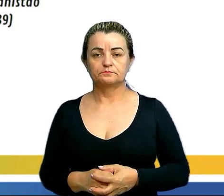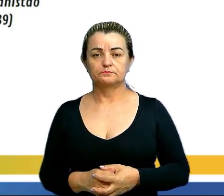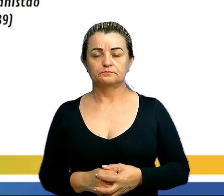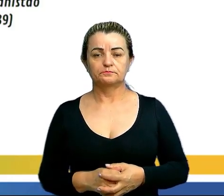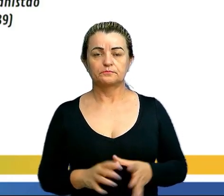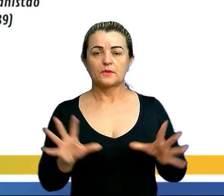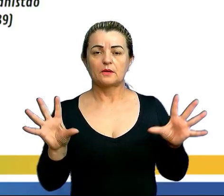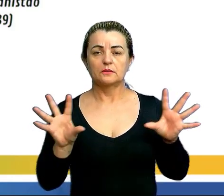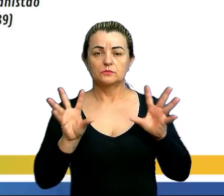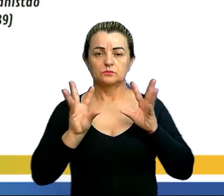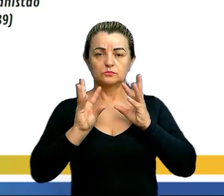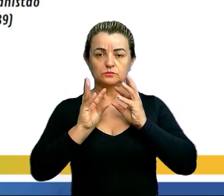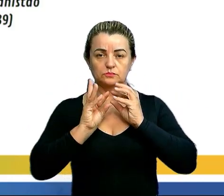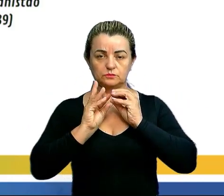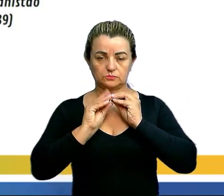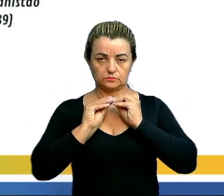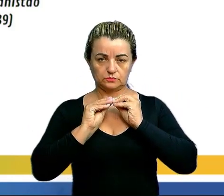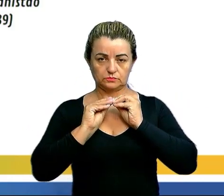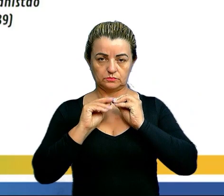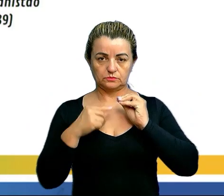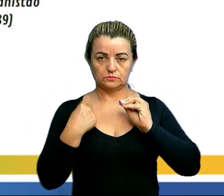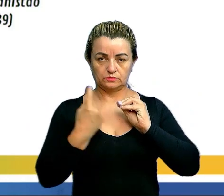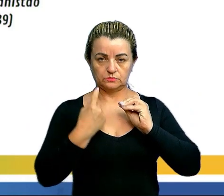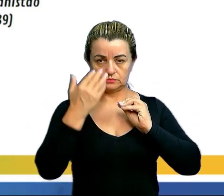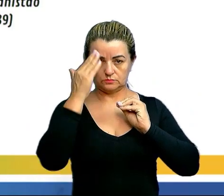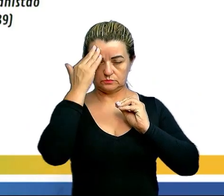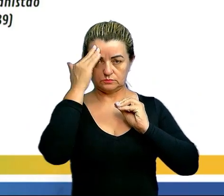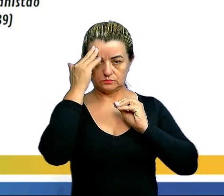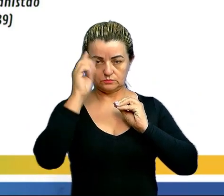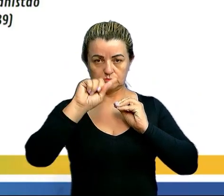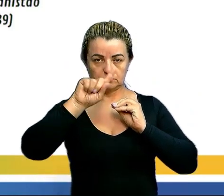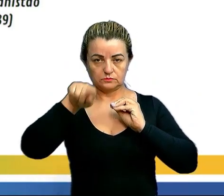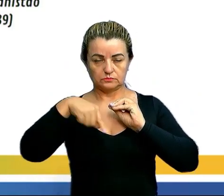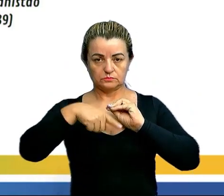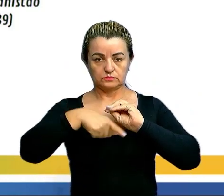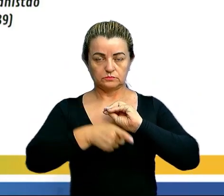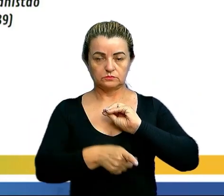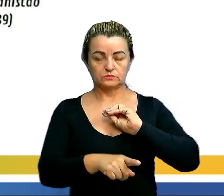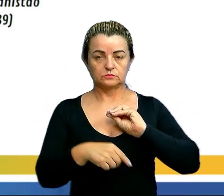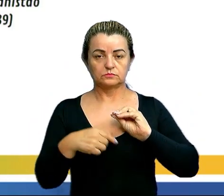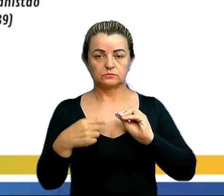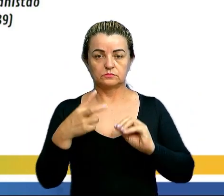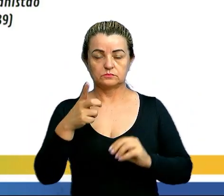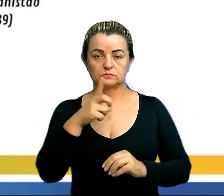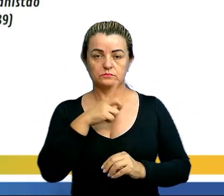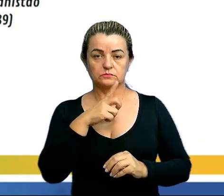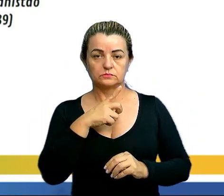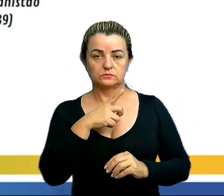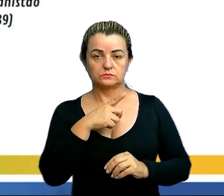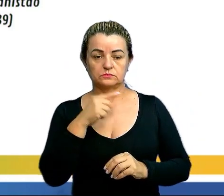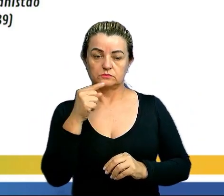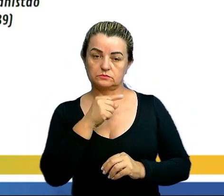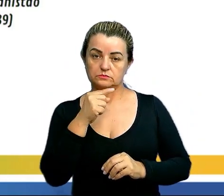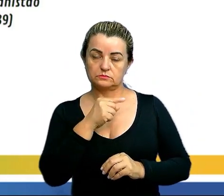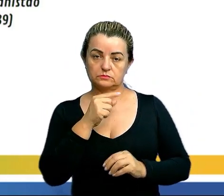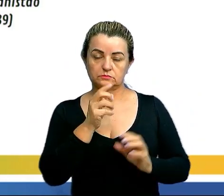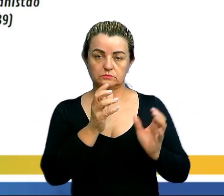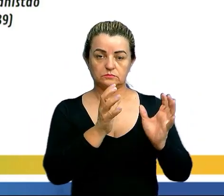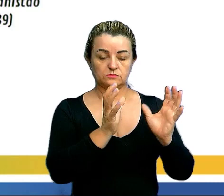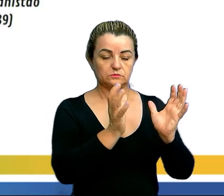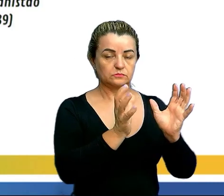De resumo aqui, né, para a gente entender, para depois a gente se aprofundar, nós vamos ter esses dois